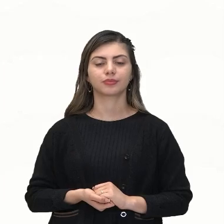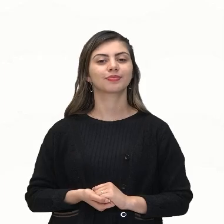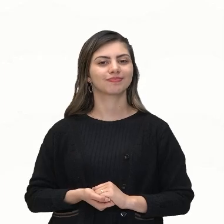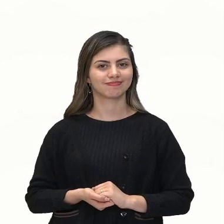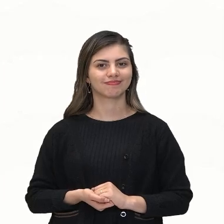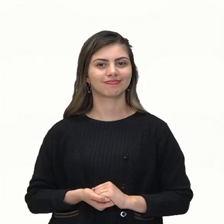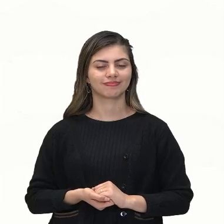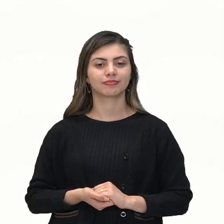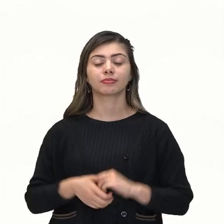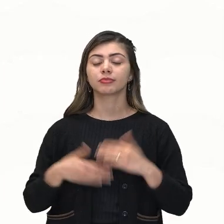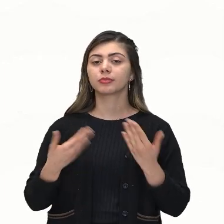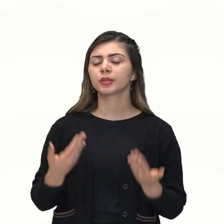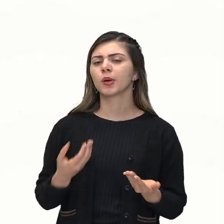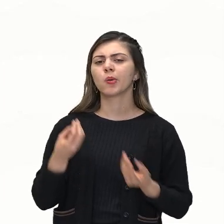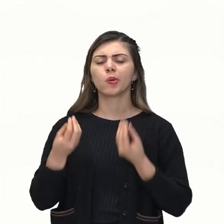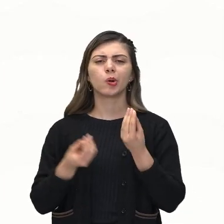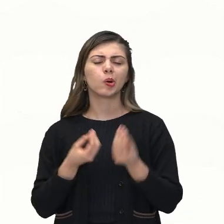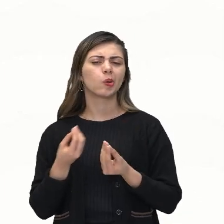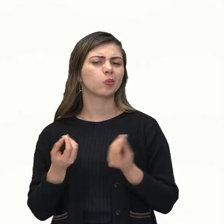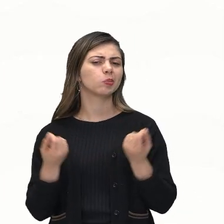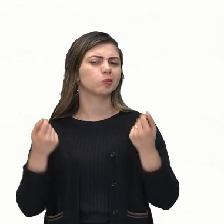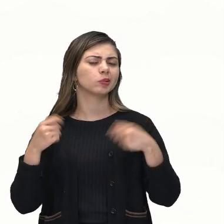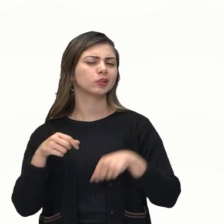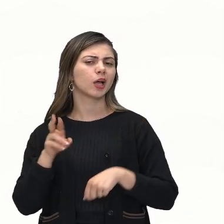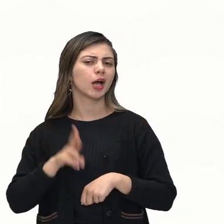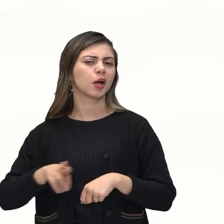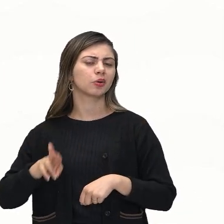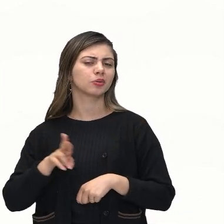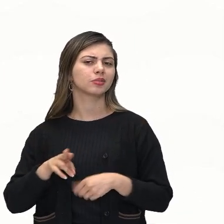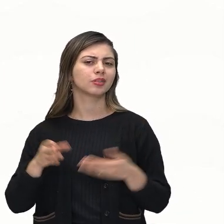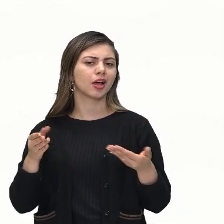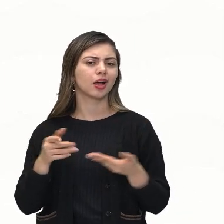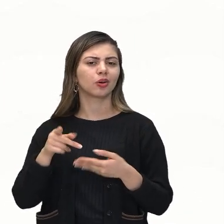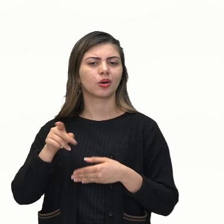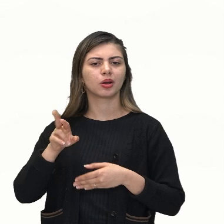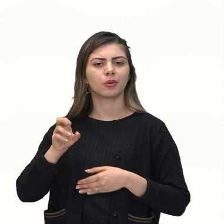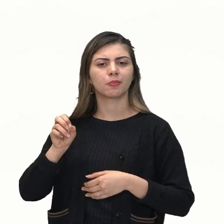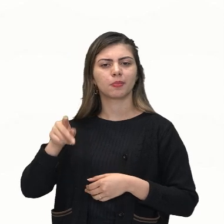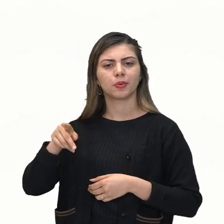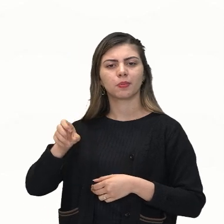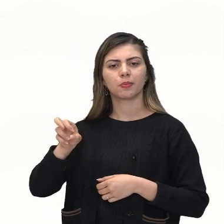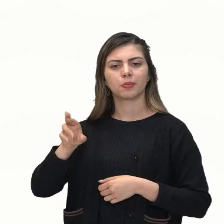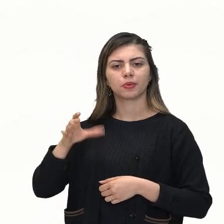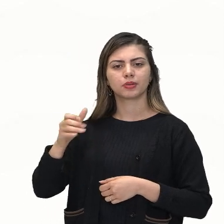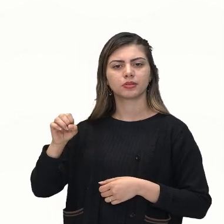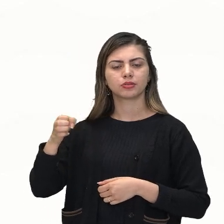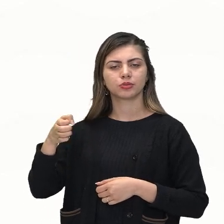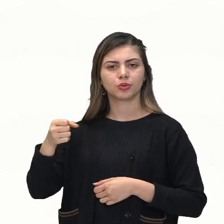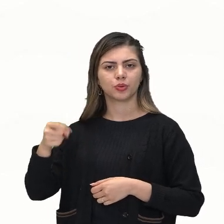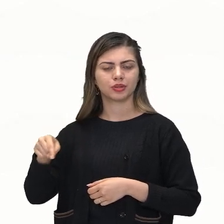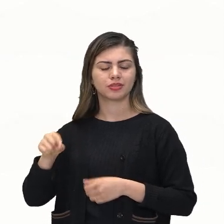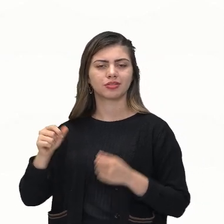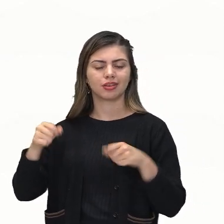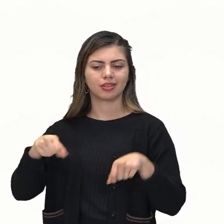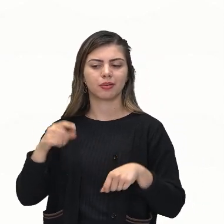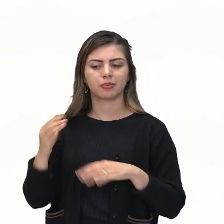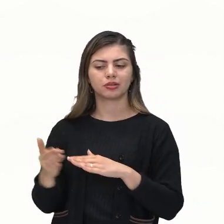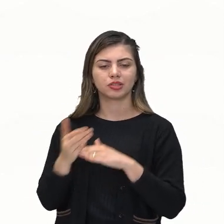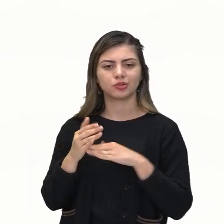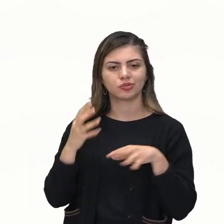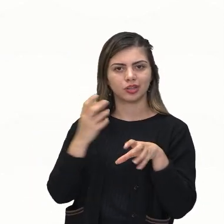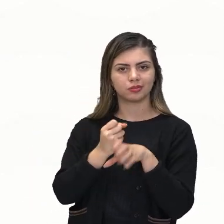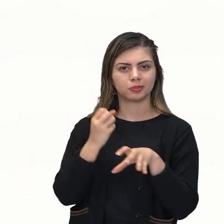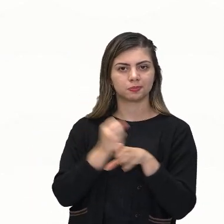Agora, como é que a gente faz, então, para utilizar a proporção na resolução de exercícios? Vamos lá aqui para te